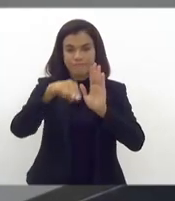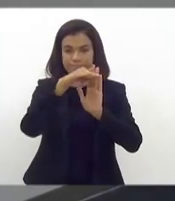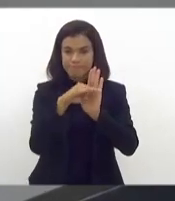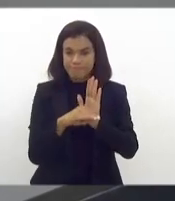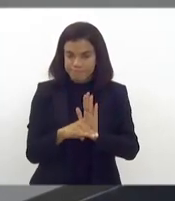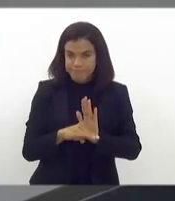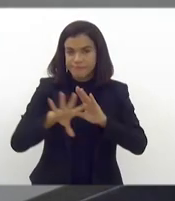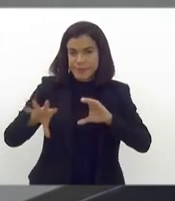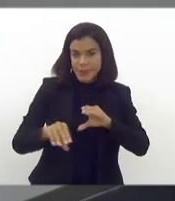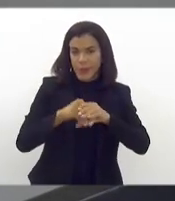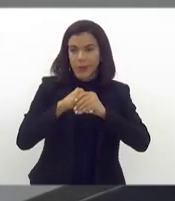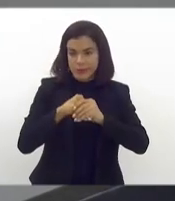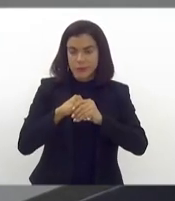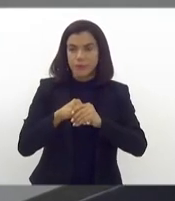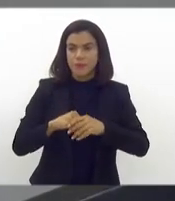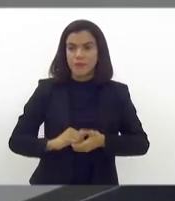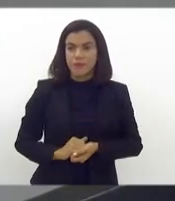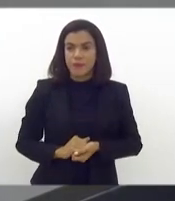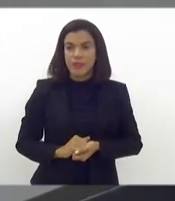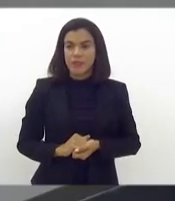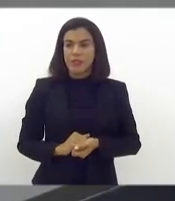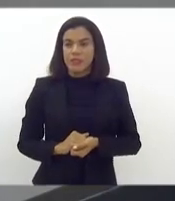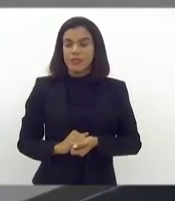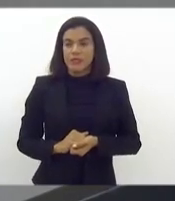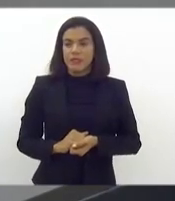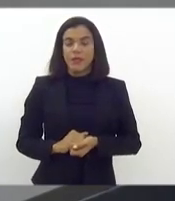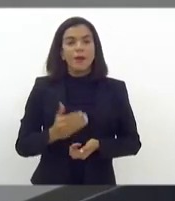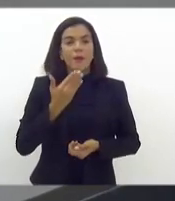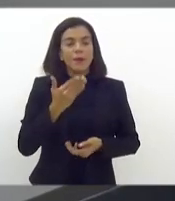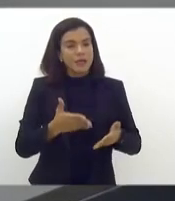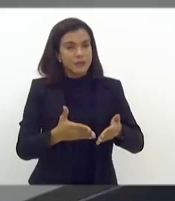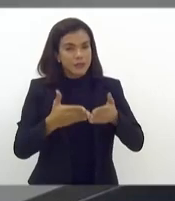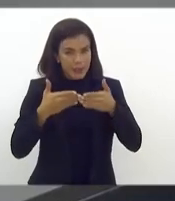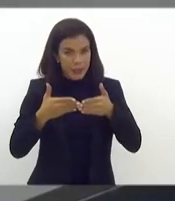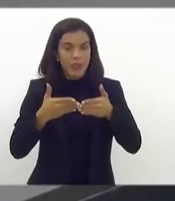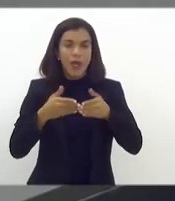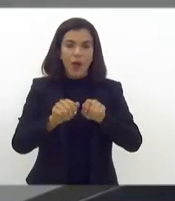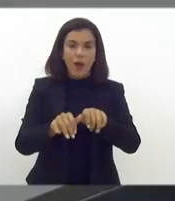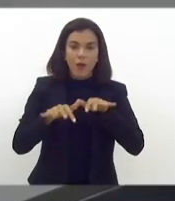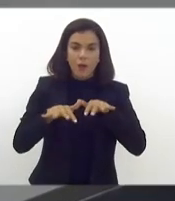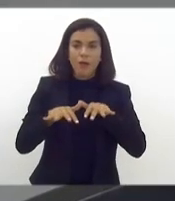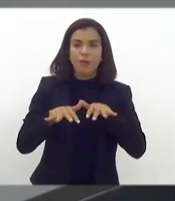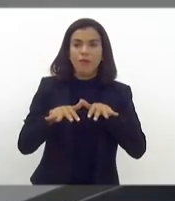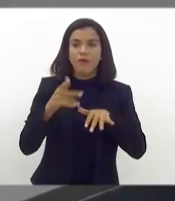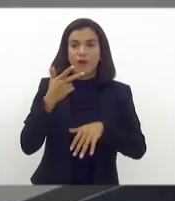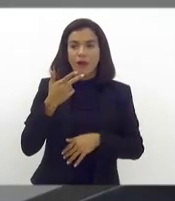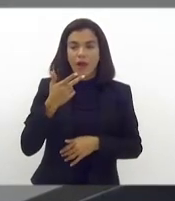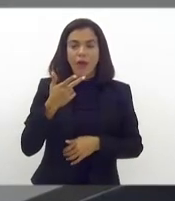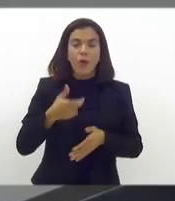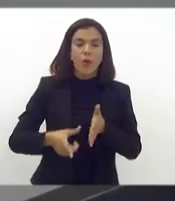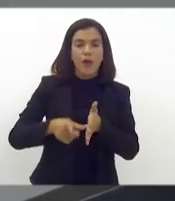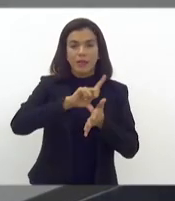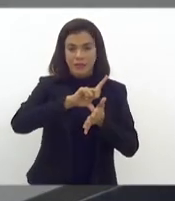os pedidos de inclusão. Inclusive, eu peço licença aqui ao plenário para chamar os trabalhos à ordem, fazer uma